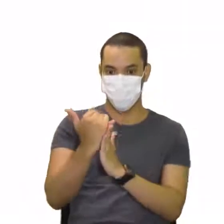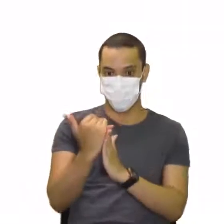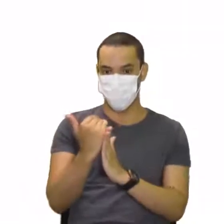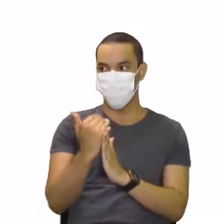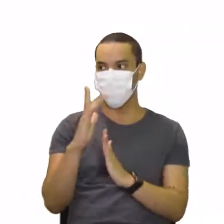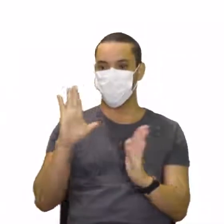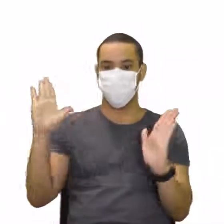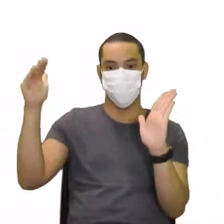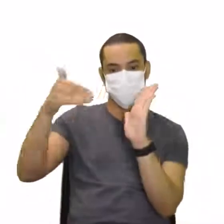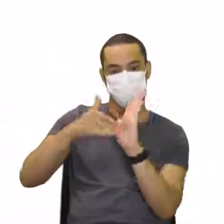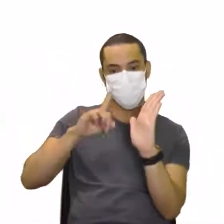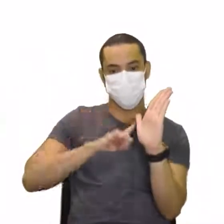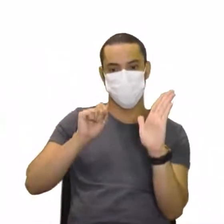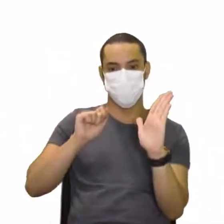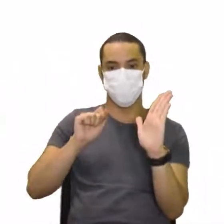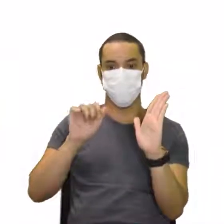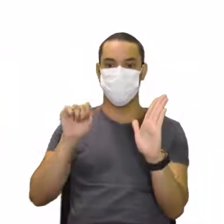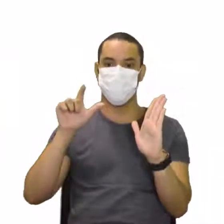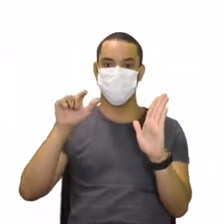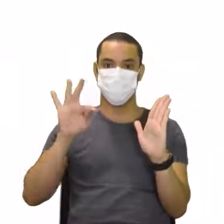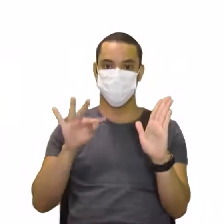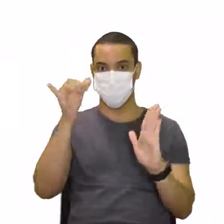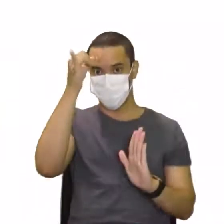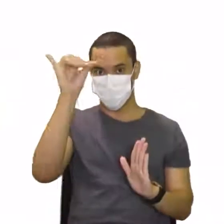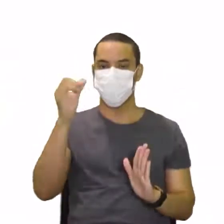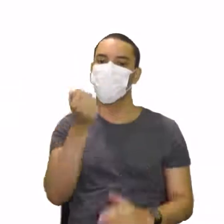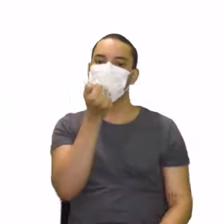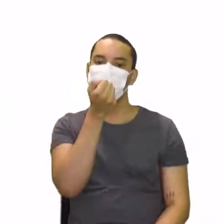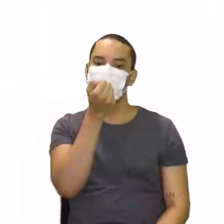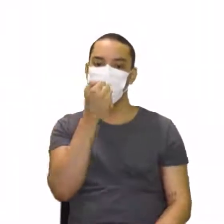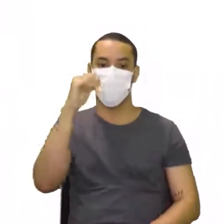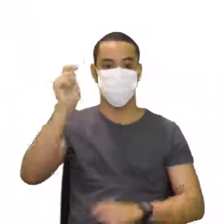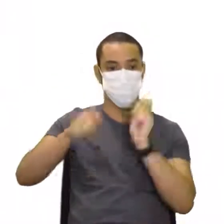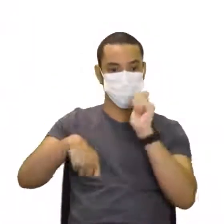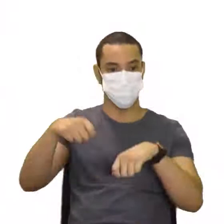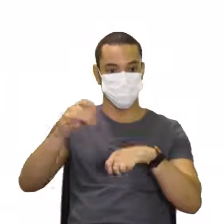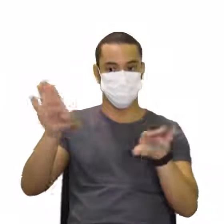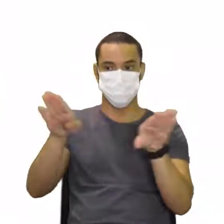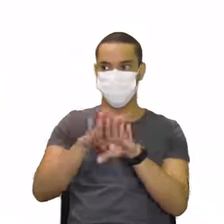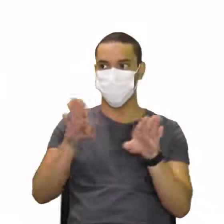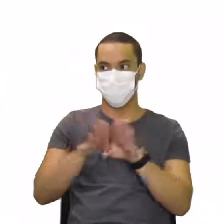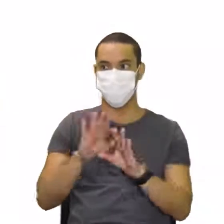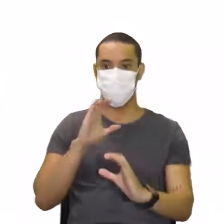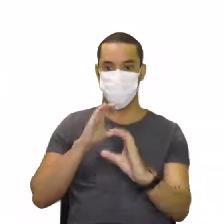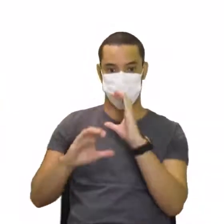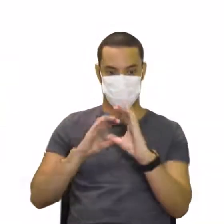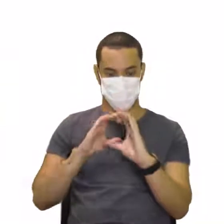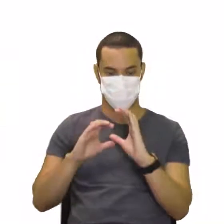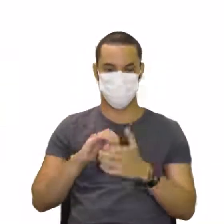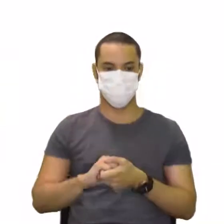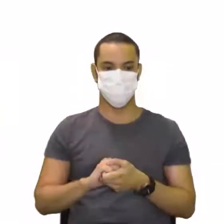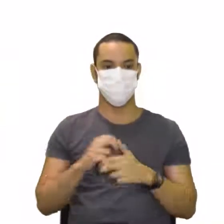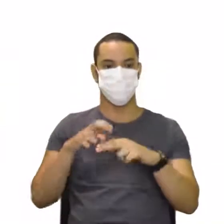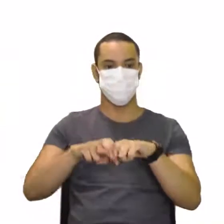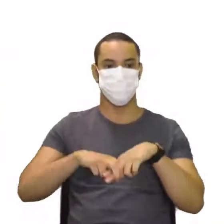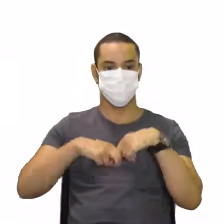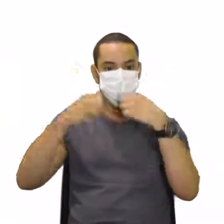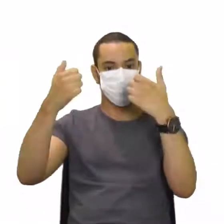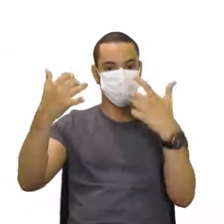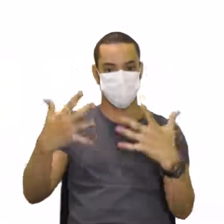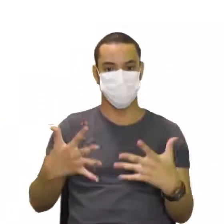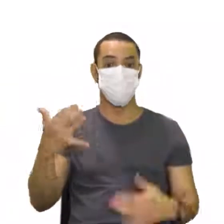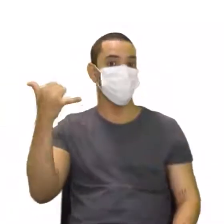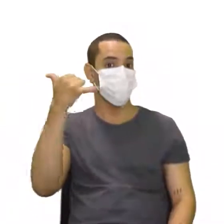ó, o antifalante, né, para poder ver esta comunicação. Bom, pessoal, olha só, falamos de